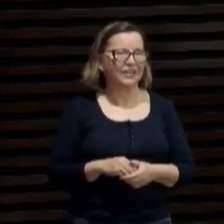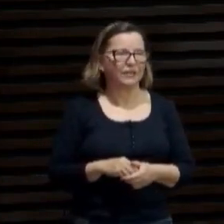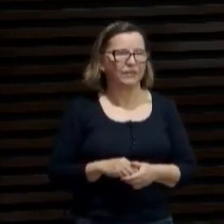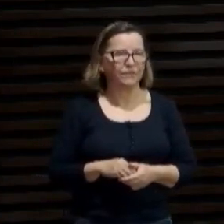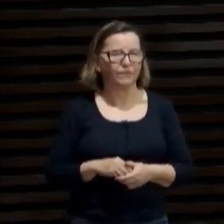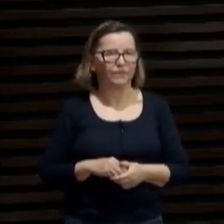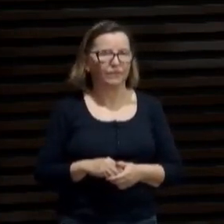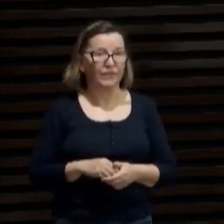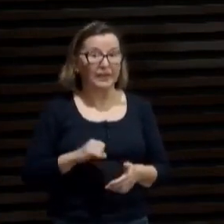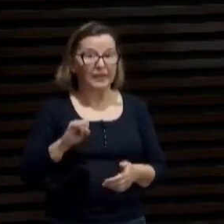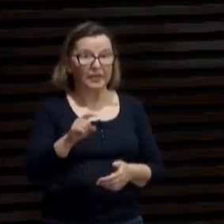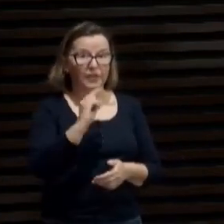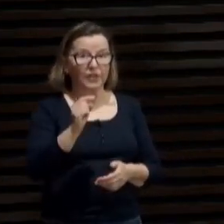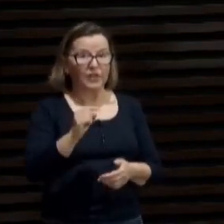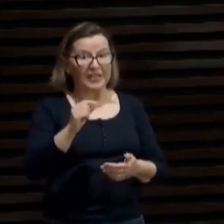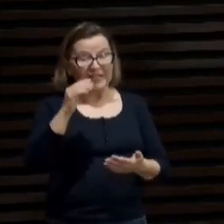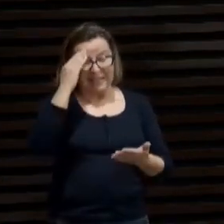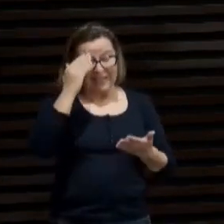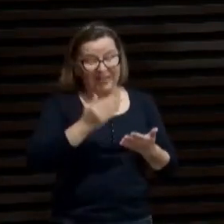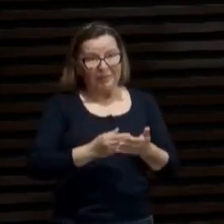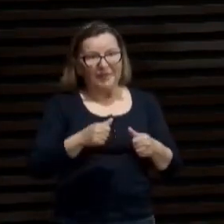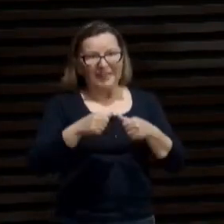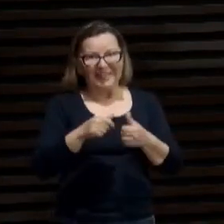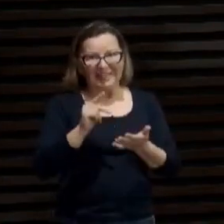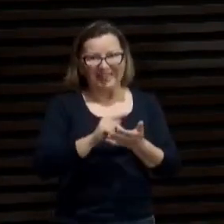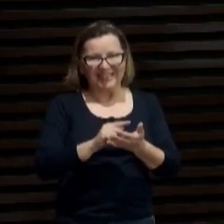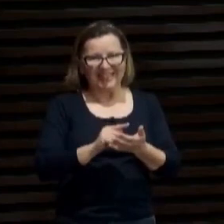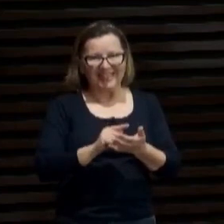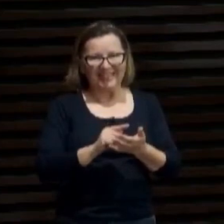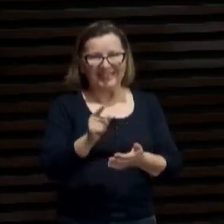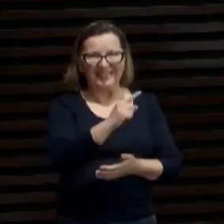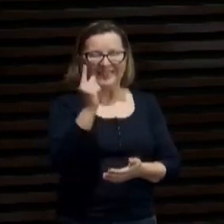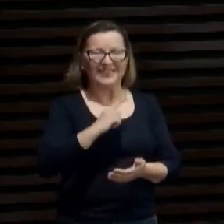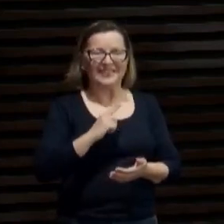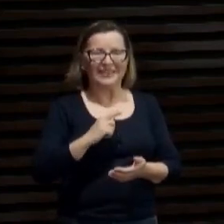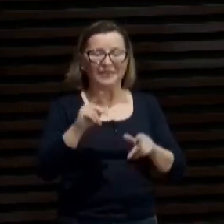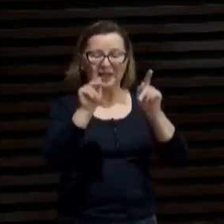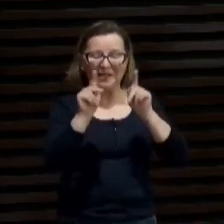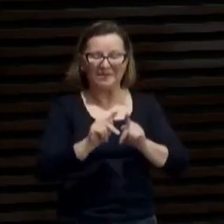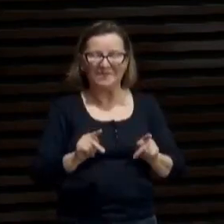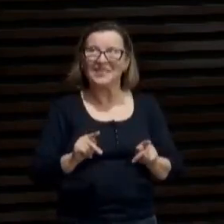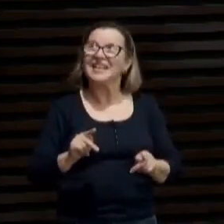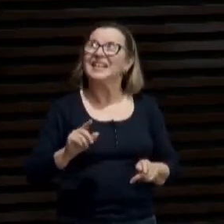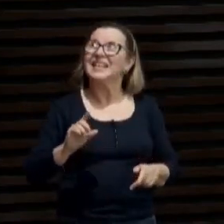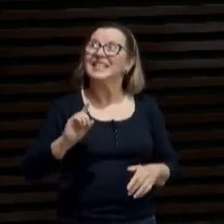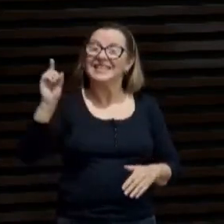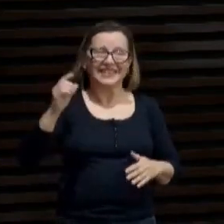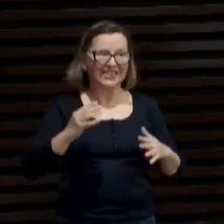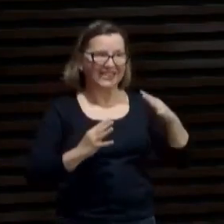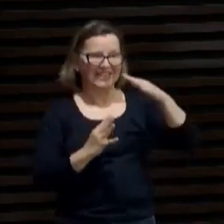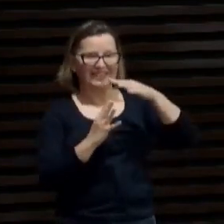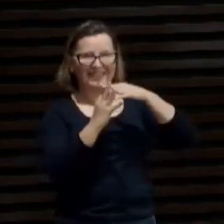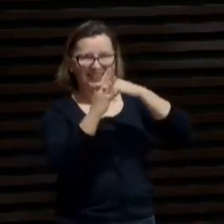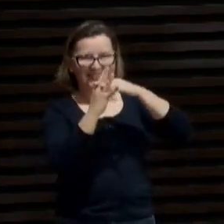Quando nós cremos nessa verdade, meus amados, nós temos a paz de Deus que excede todo entendimento. Porque Deus fez